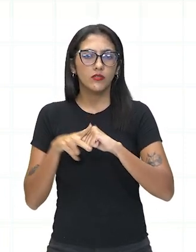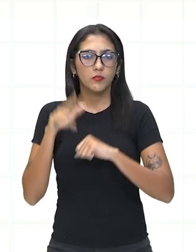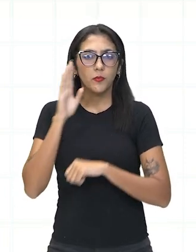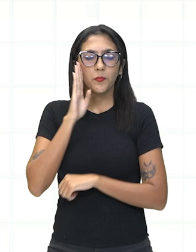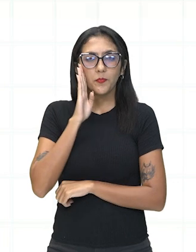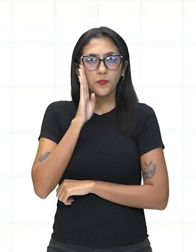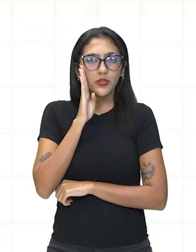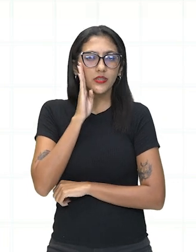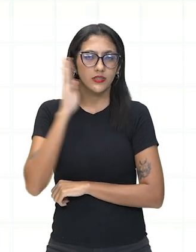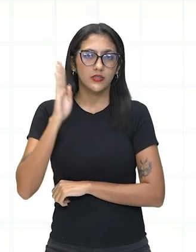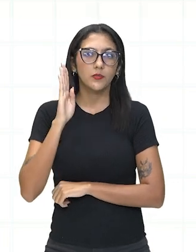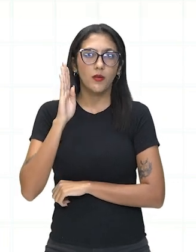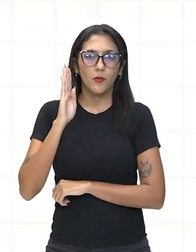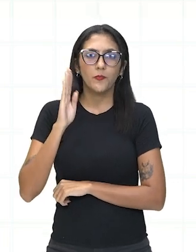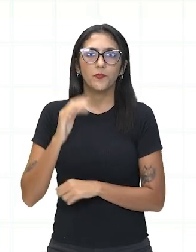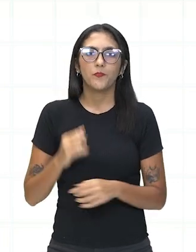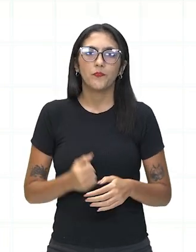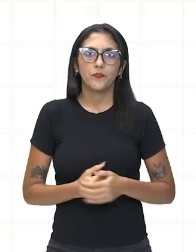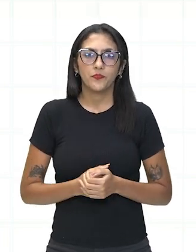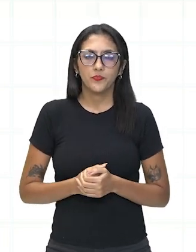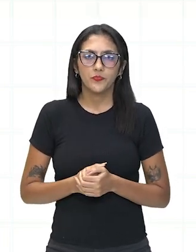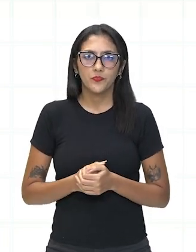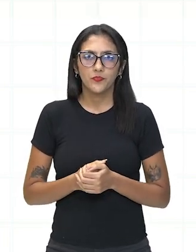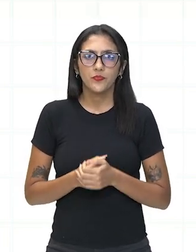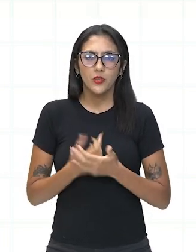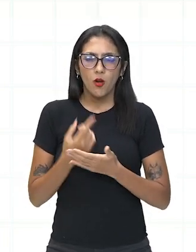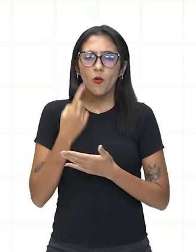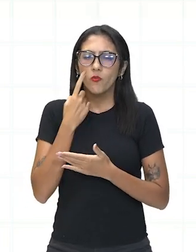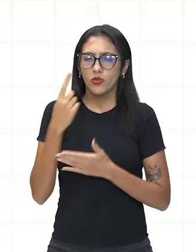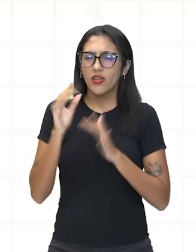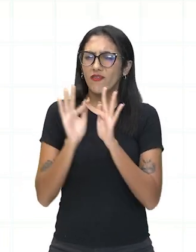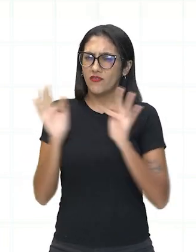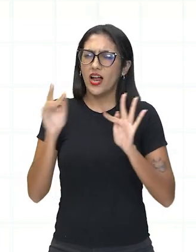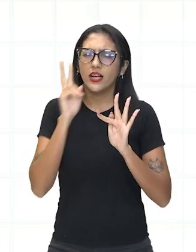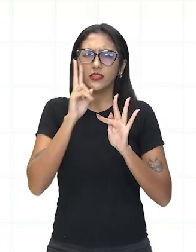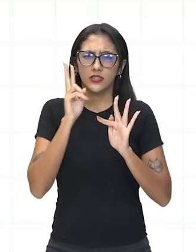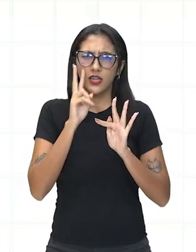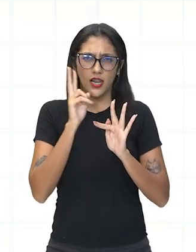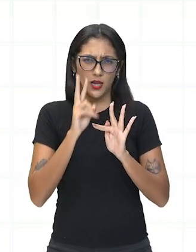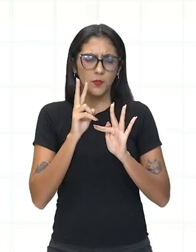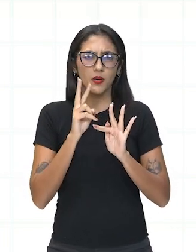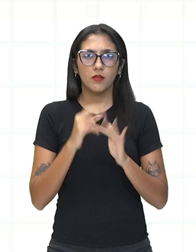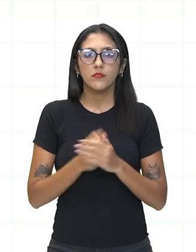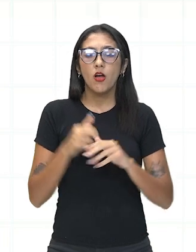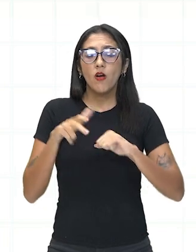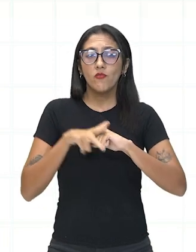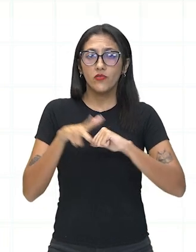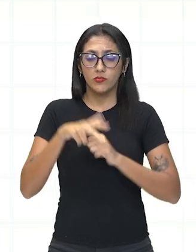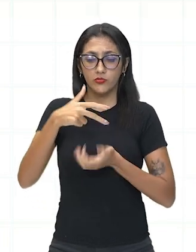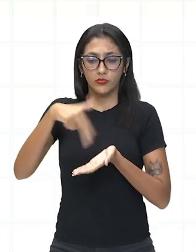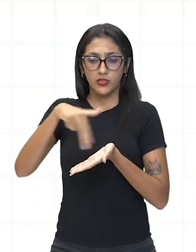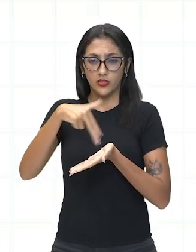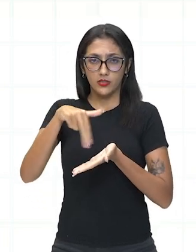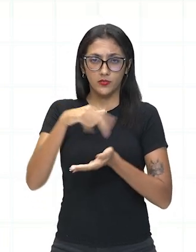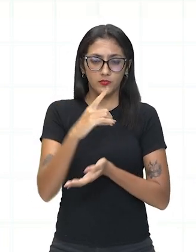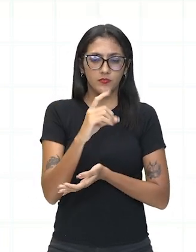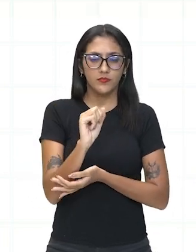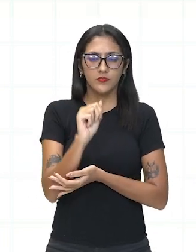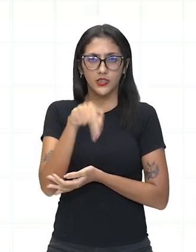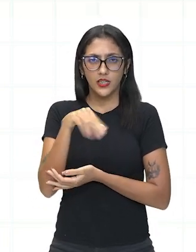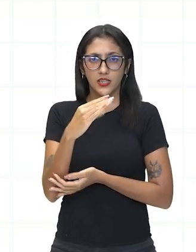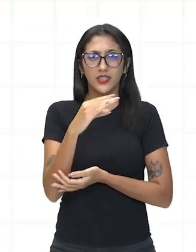Verb é o verbo principal. No caso da Victoria, a gente usou o verbo dance, que é o verbo dançar. Eu queria saber se